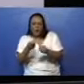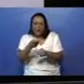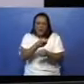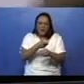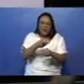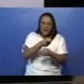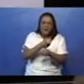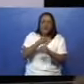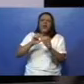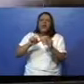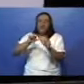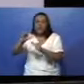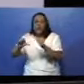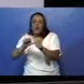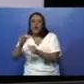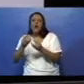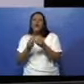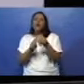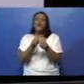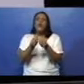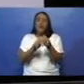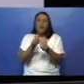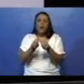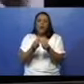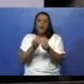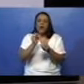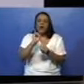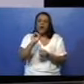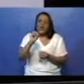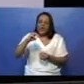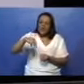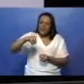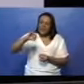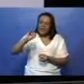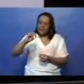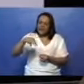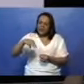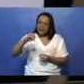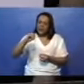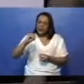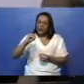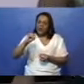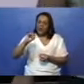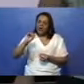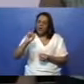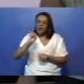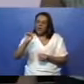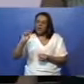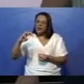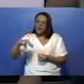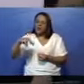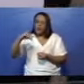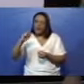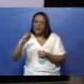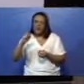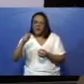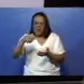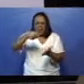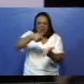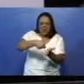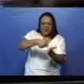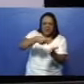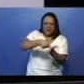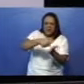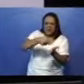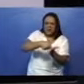e acrescentando o último aliás em cima emília fez exigências esquisitíssimos isso perder o